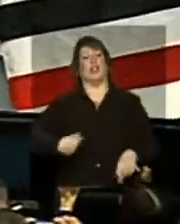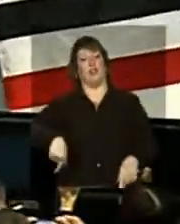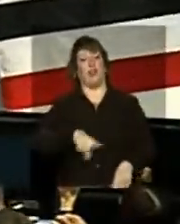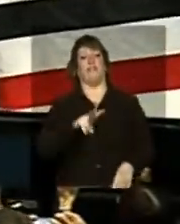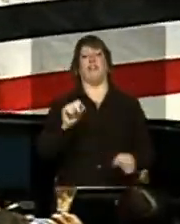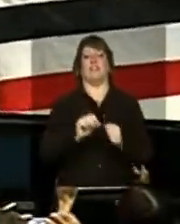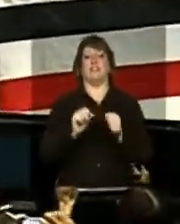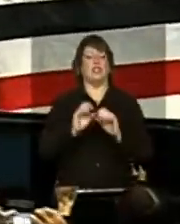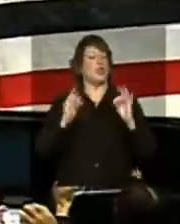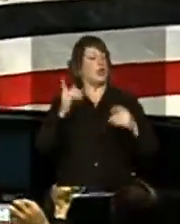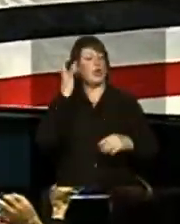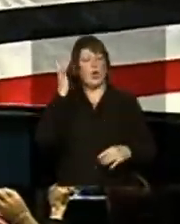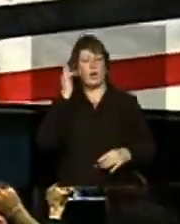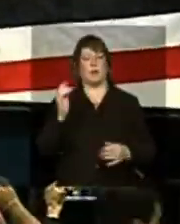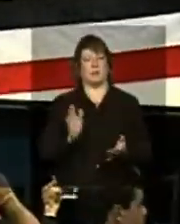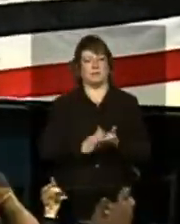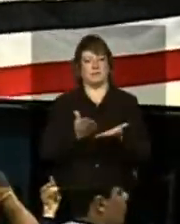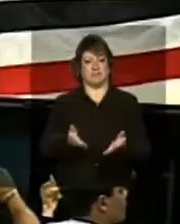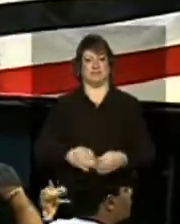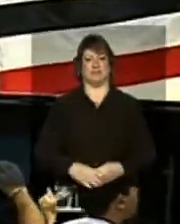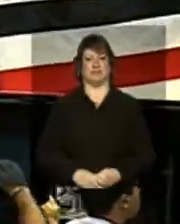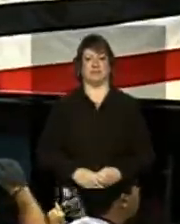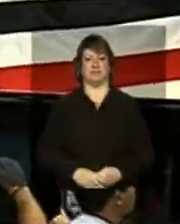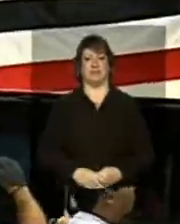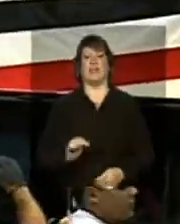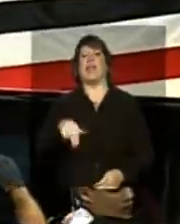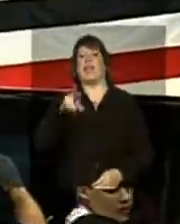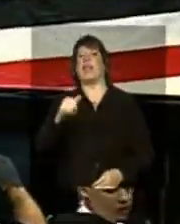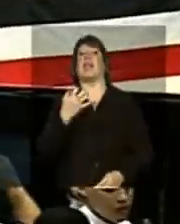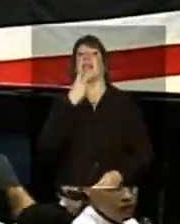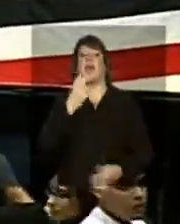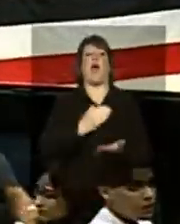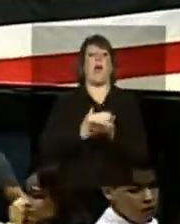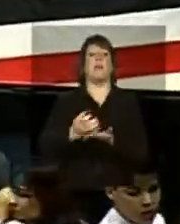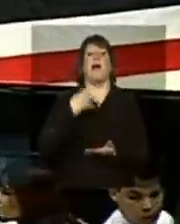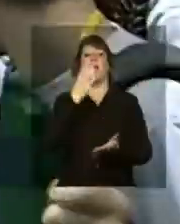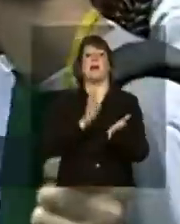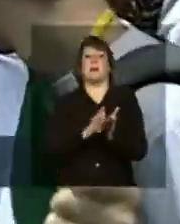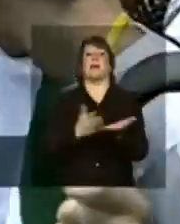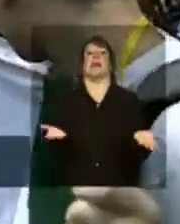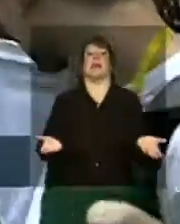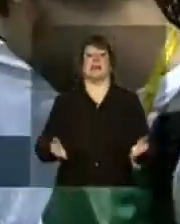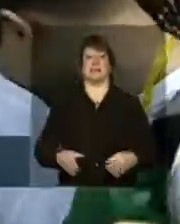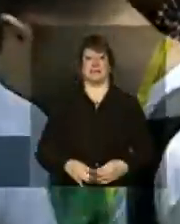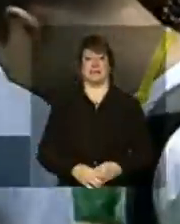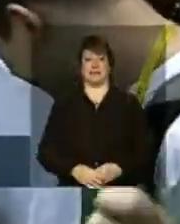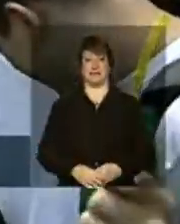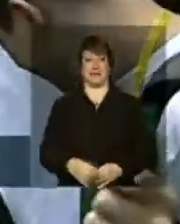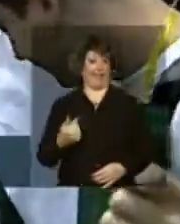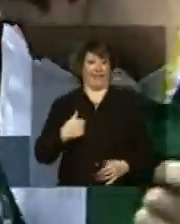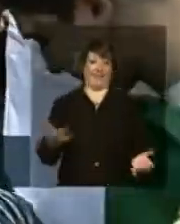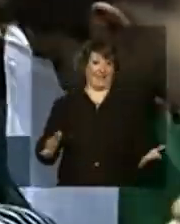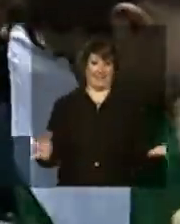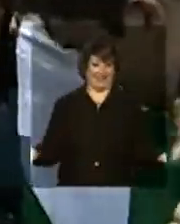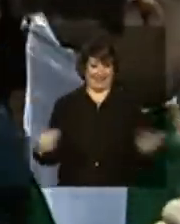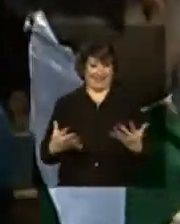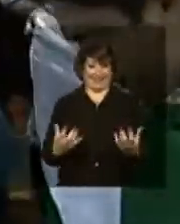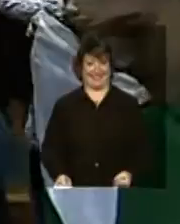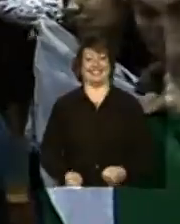faz todos os dias. É isso aí, pessoal. Quem é que vai puxar o parabéns do ECA? Eu não, vamos lá.